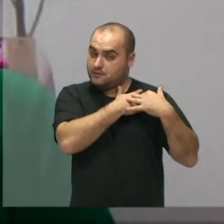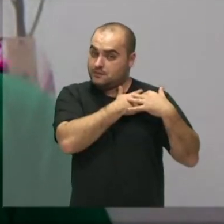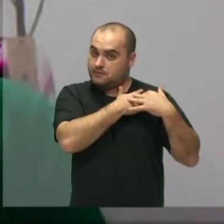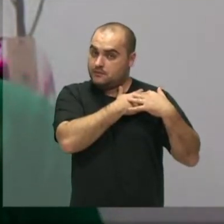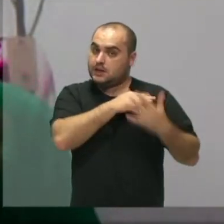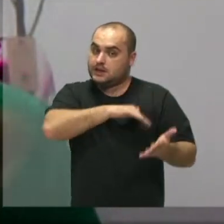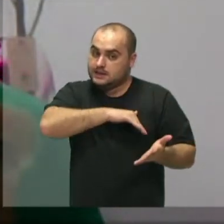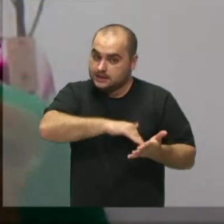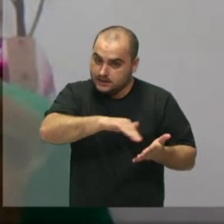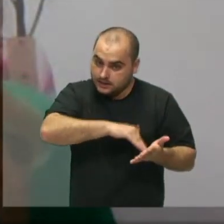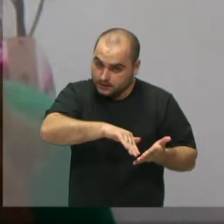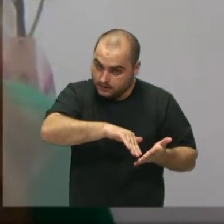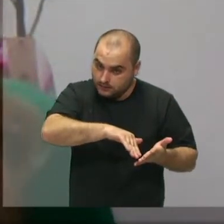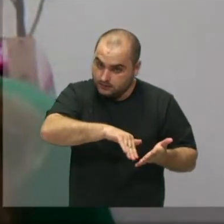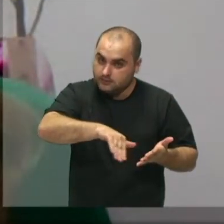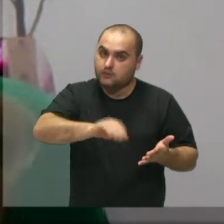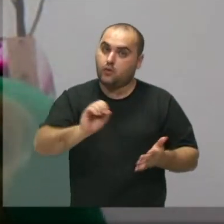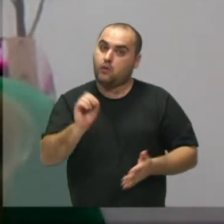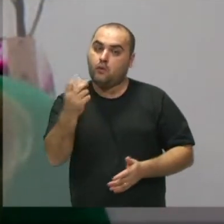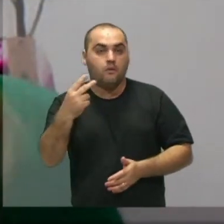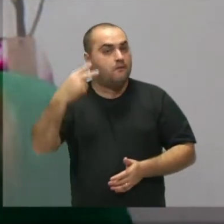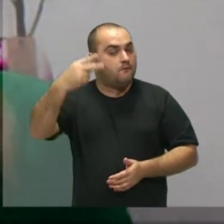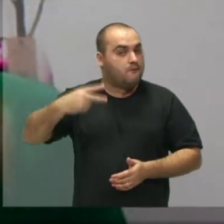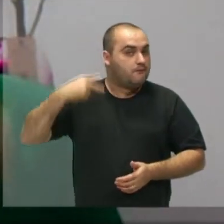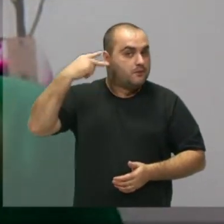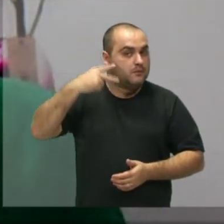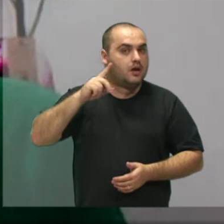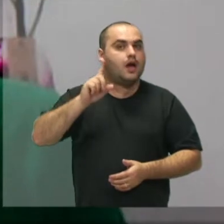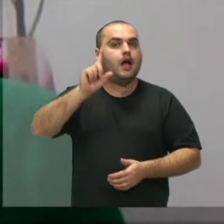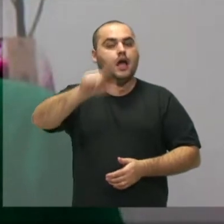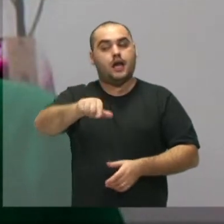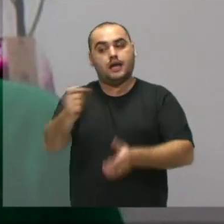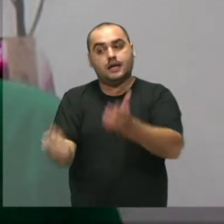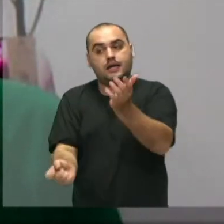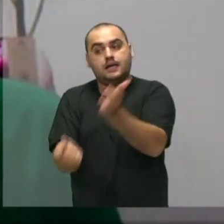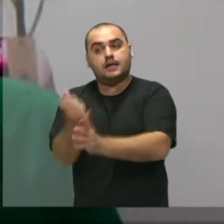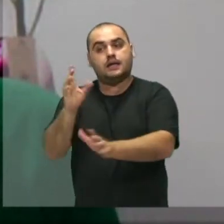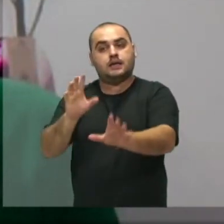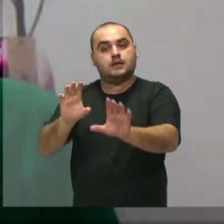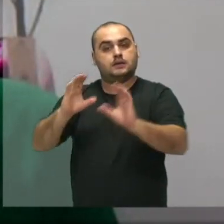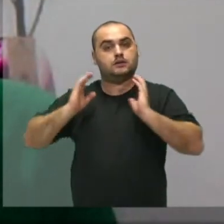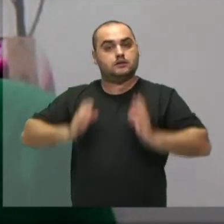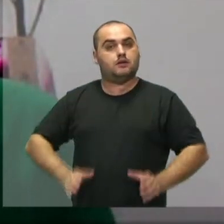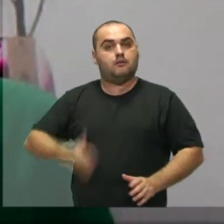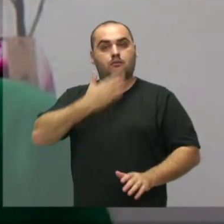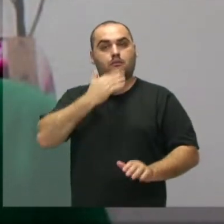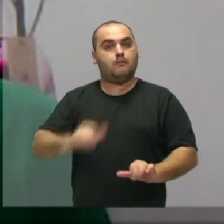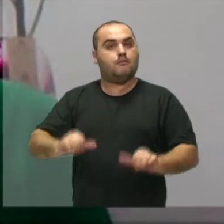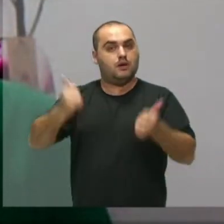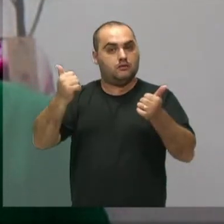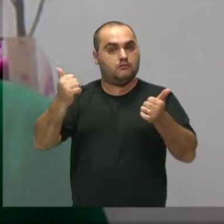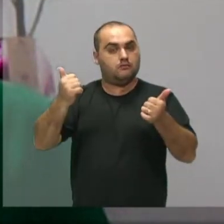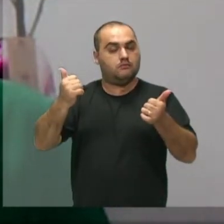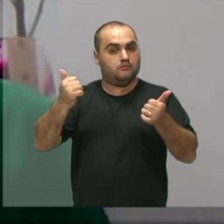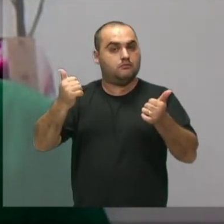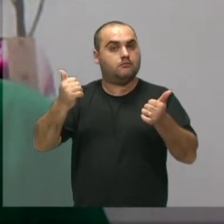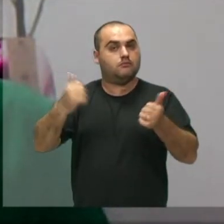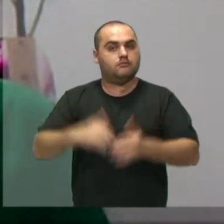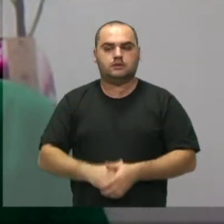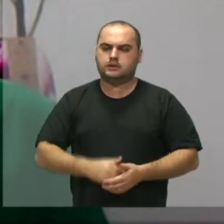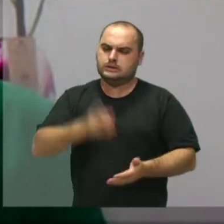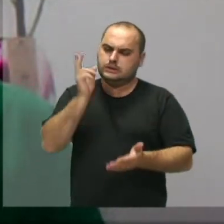como secretária como vereadora, é formar cidadãos melhores. Então, esse sempre